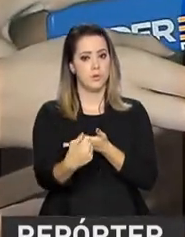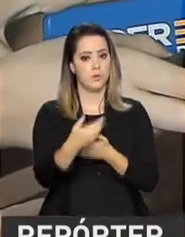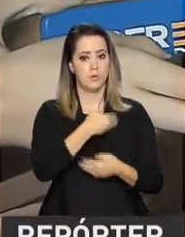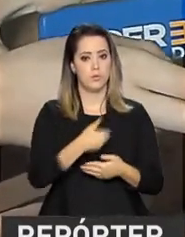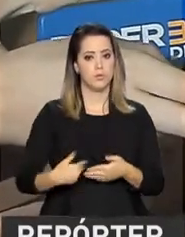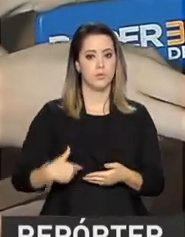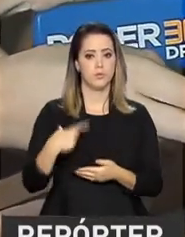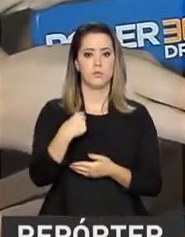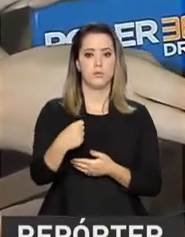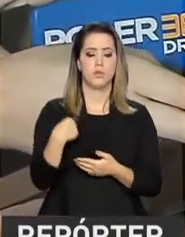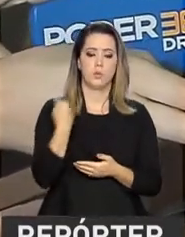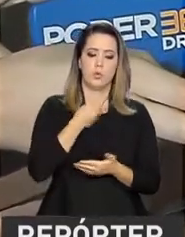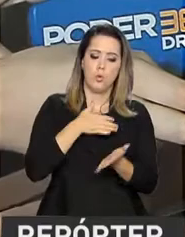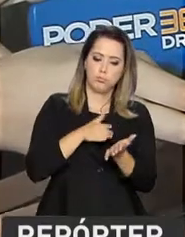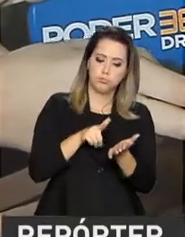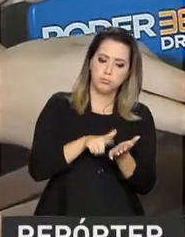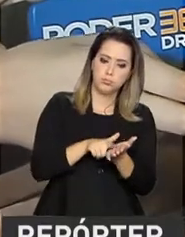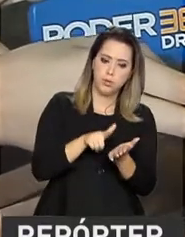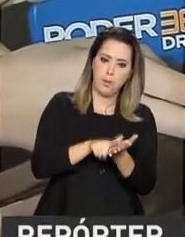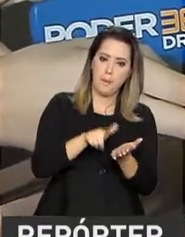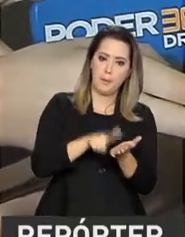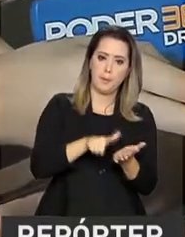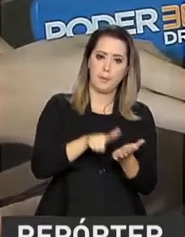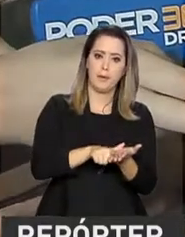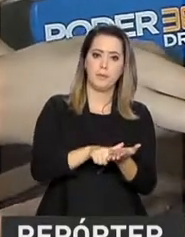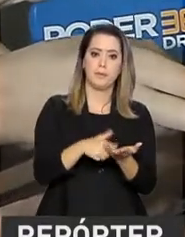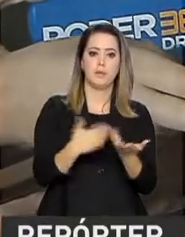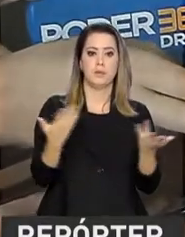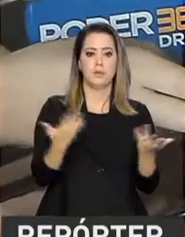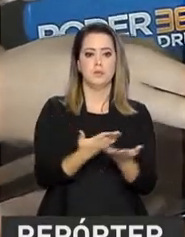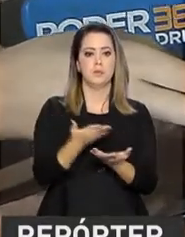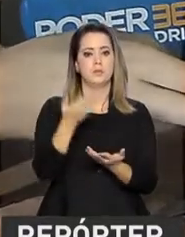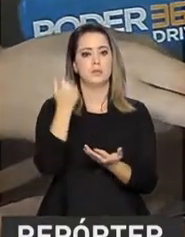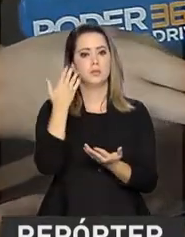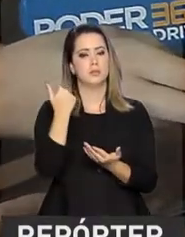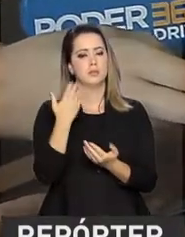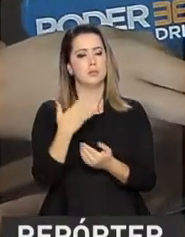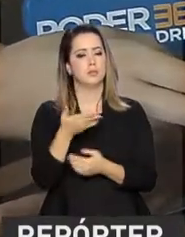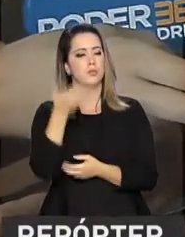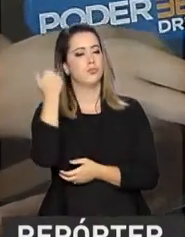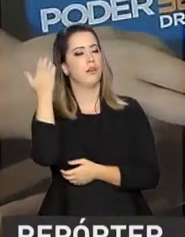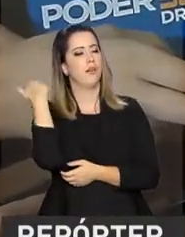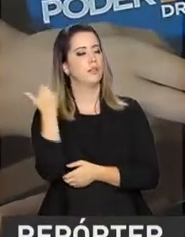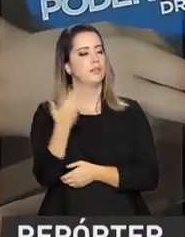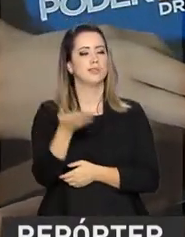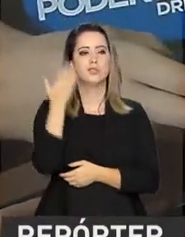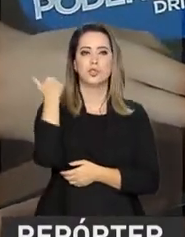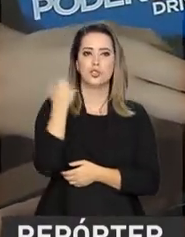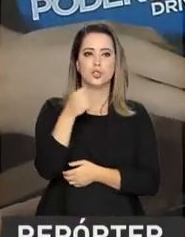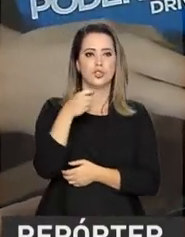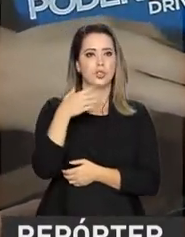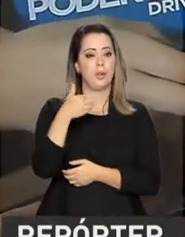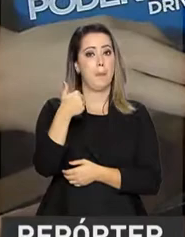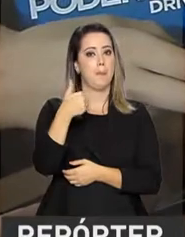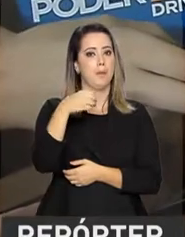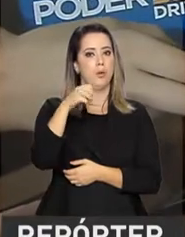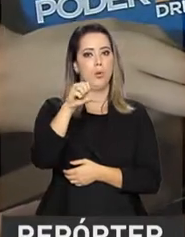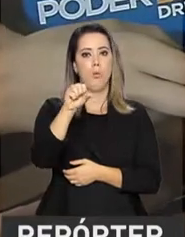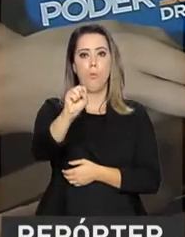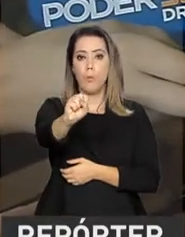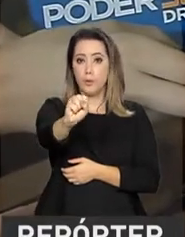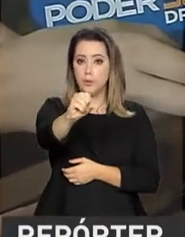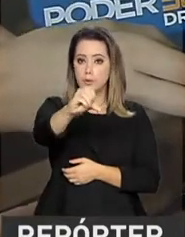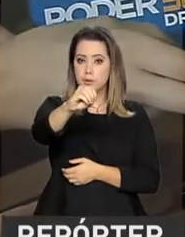da nosso diário oficial impresso em máquinas que vem lá desde 1808 e